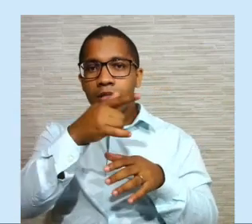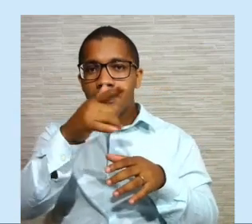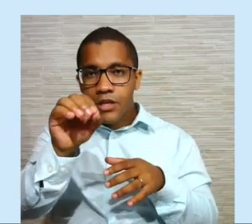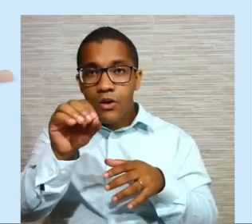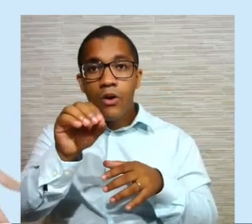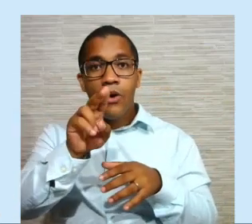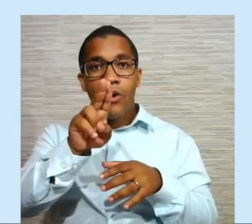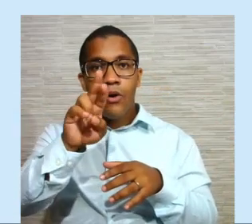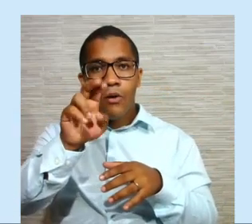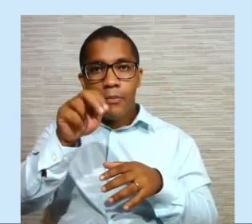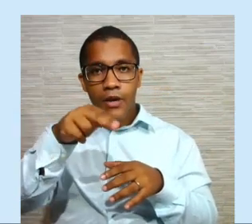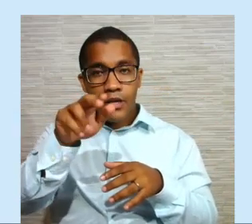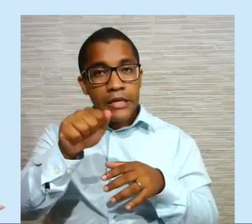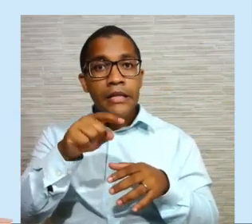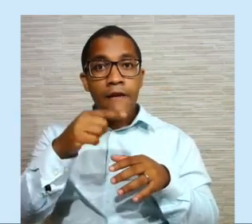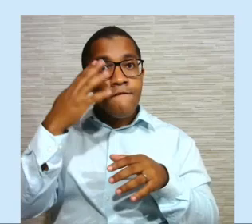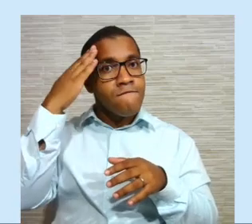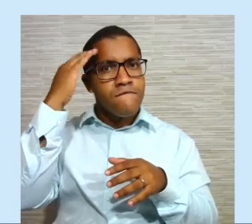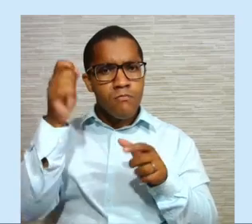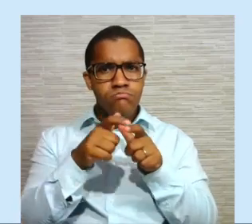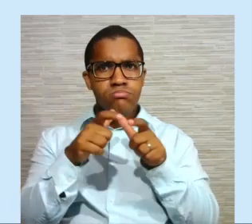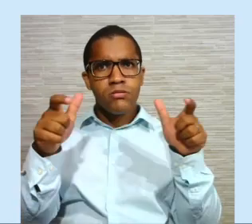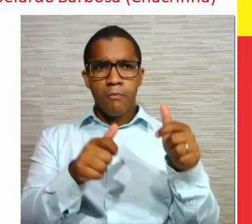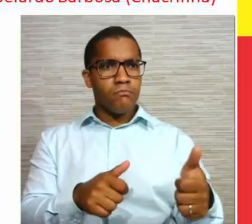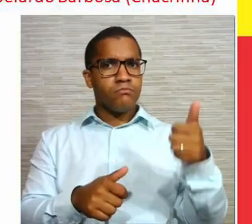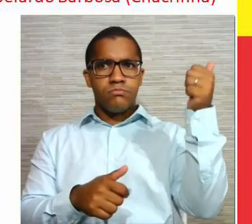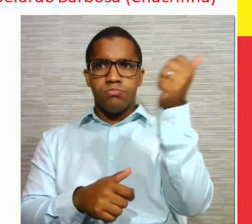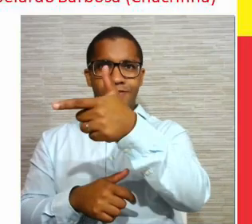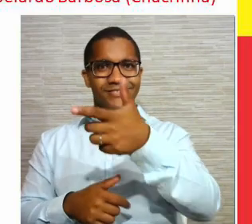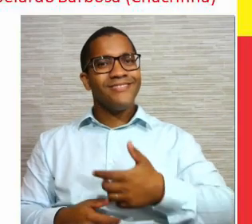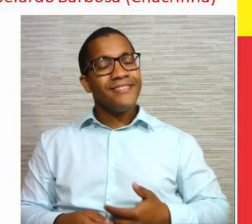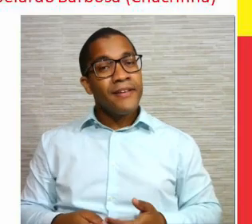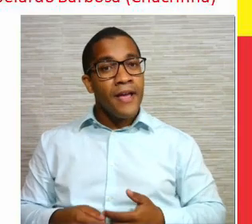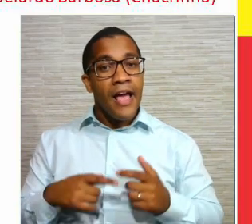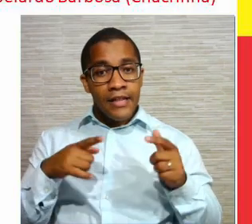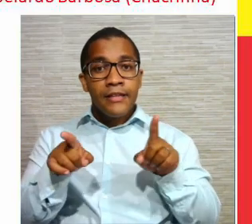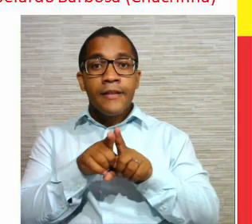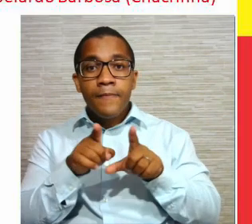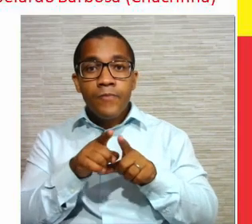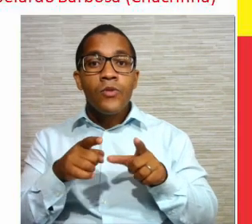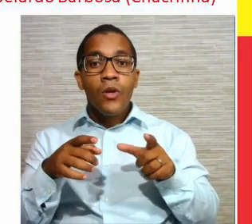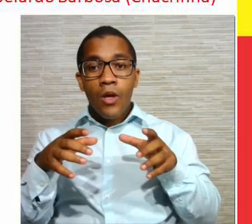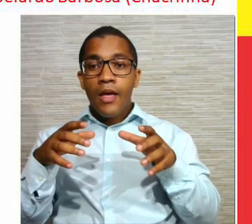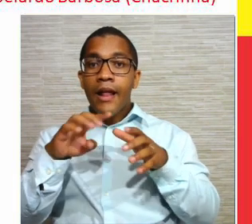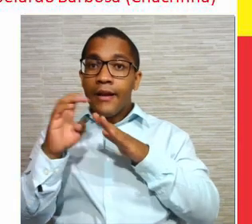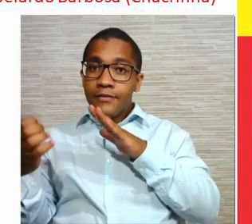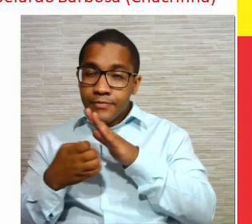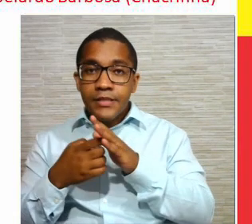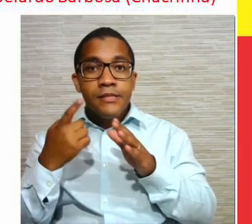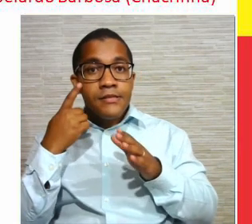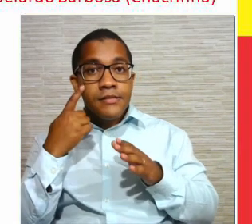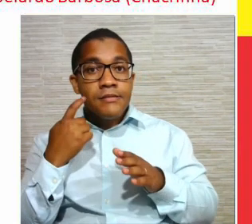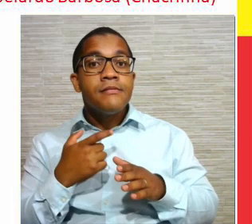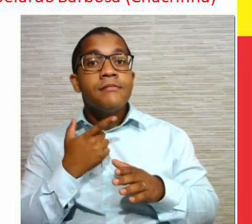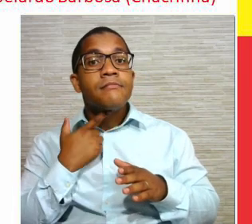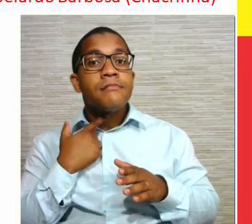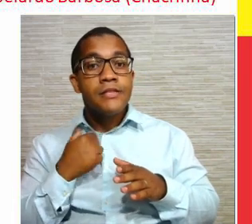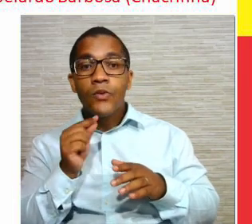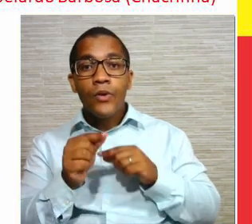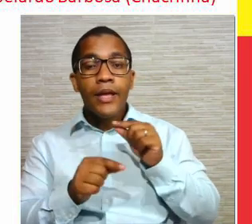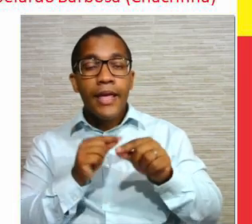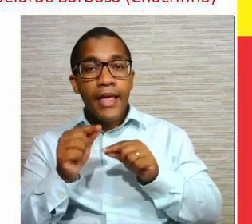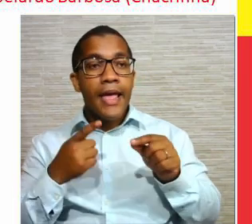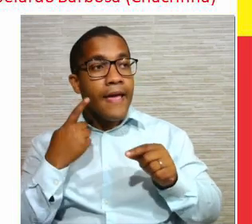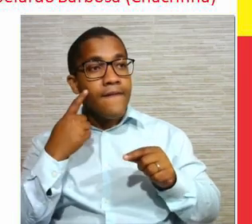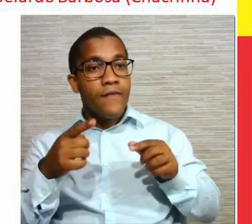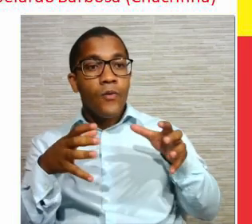Urbana ficou muito maior, né, do que a própria banda Blitz. Aí as gravadoras também disputavam as bandas, e a maioria dos grupos surgidos